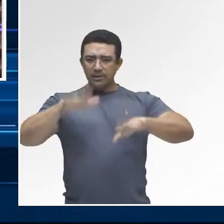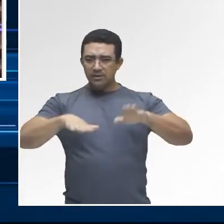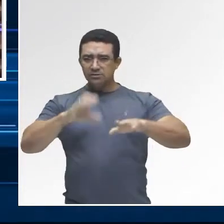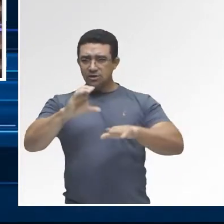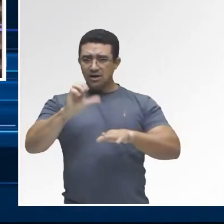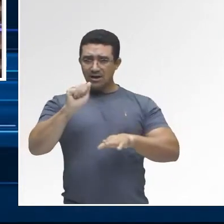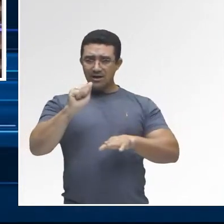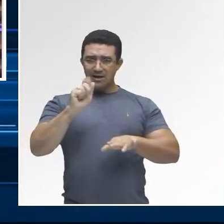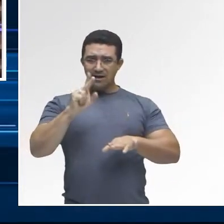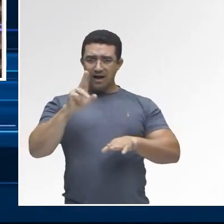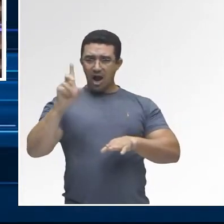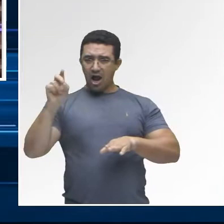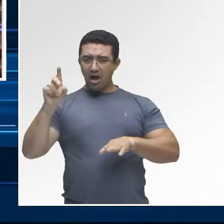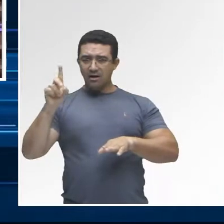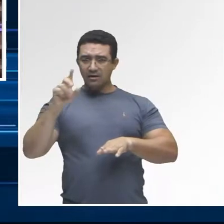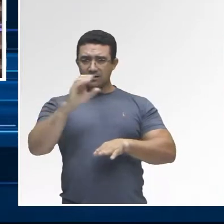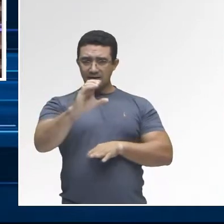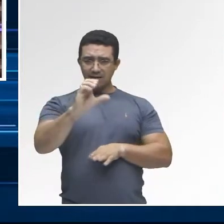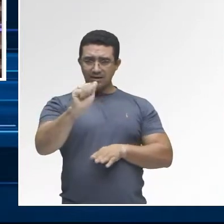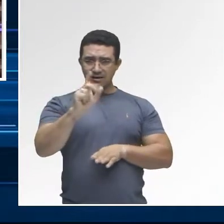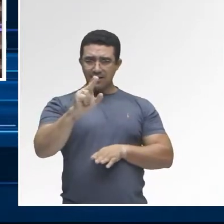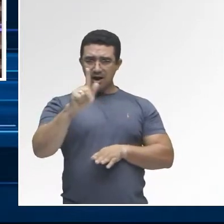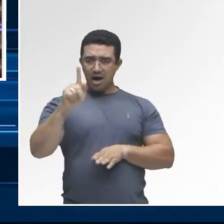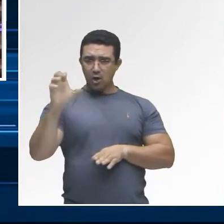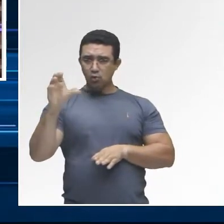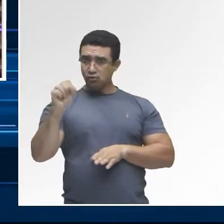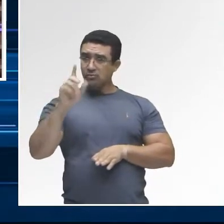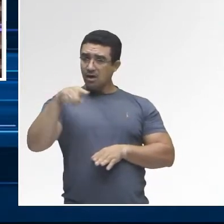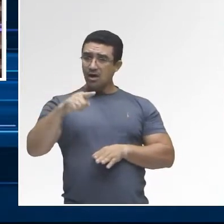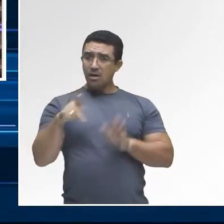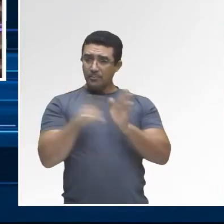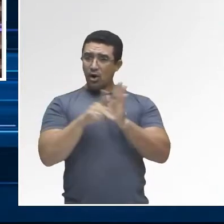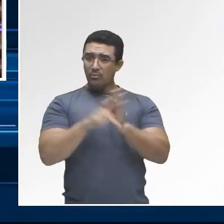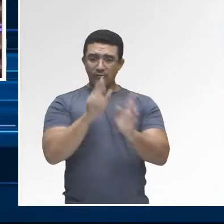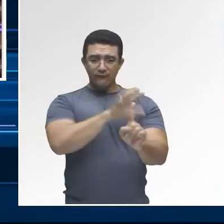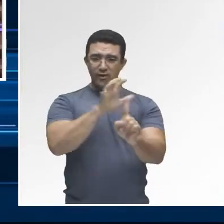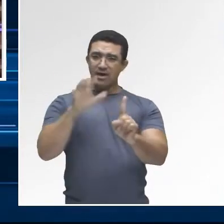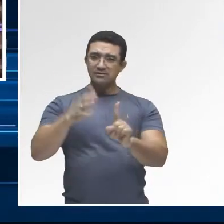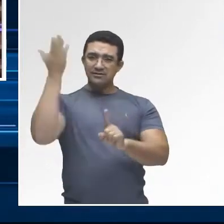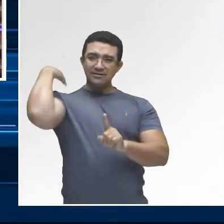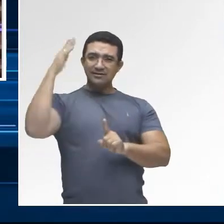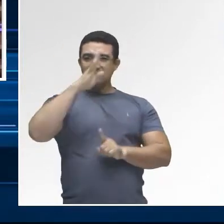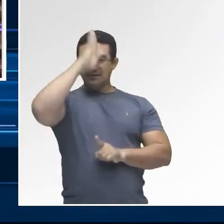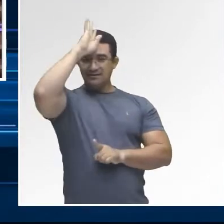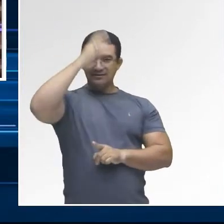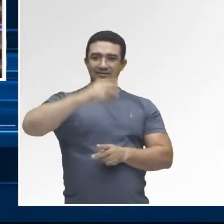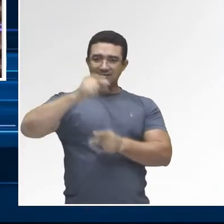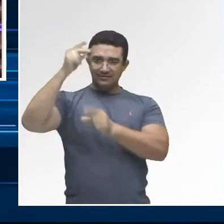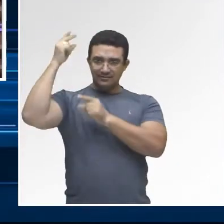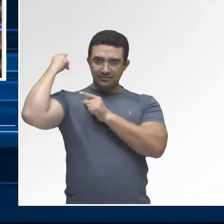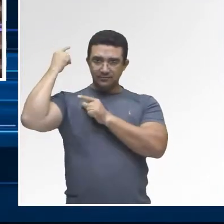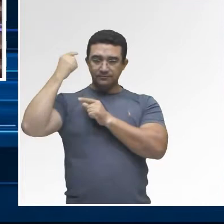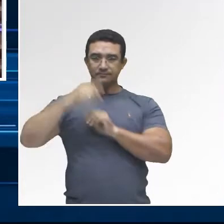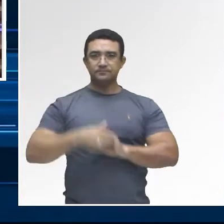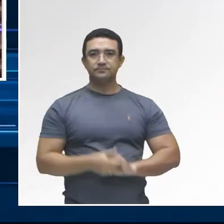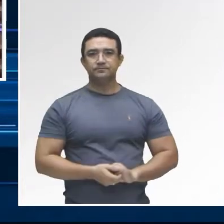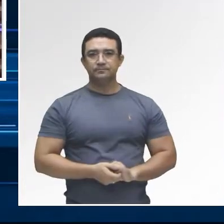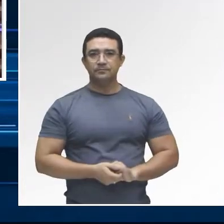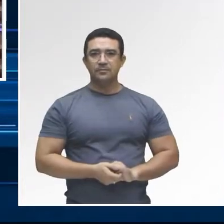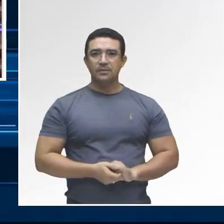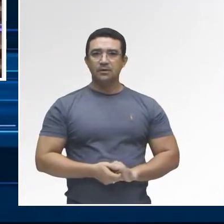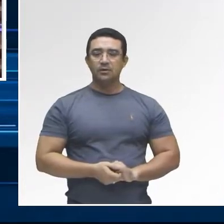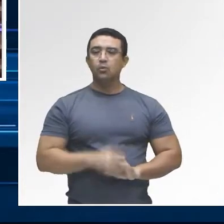semente que foi plantada lá em Roma Antiga, tá? Um detalhezinho aí no final dos nossos tópicos é o voto censitário. O que é o